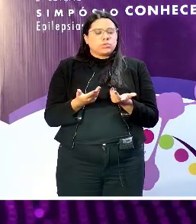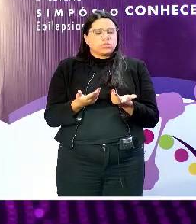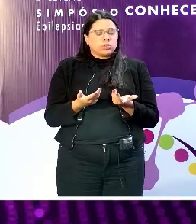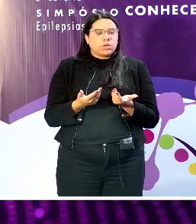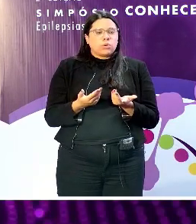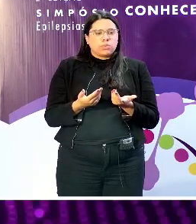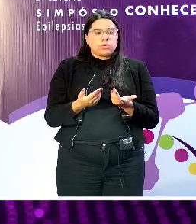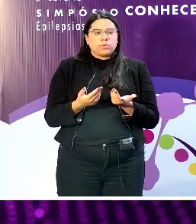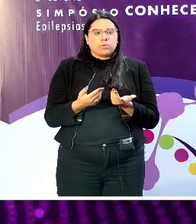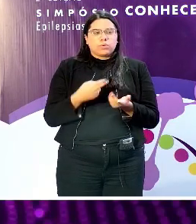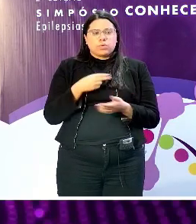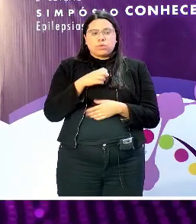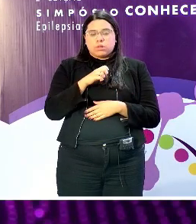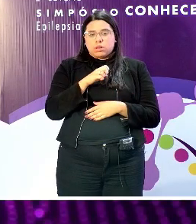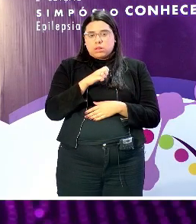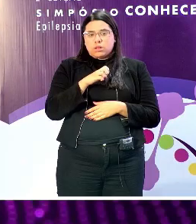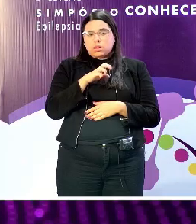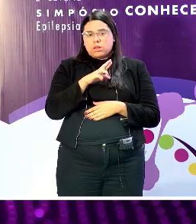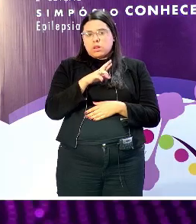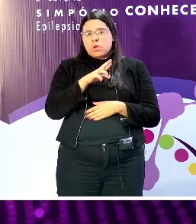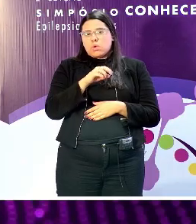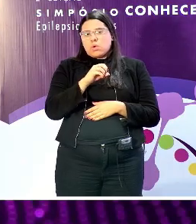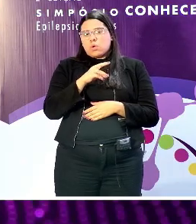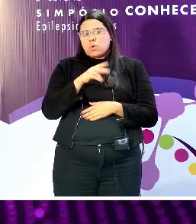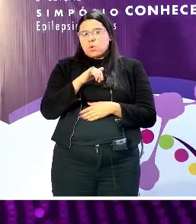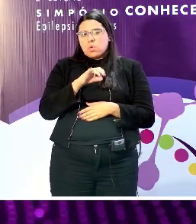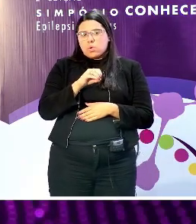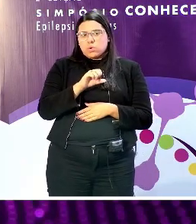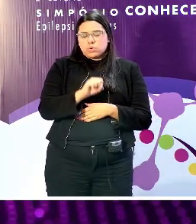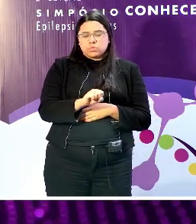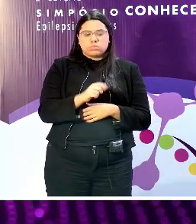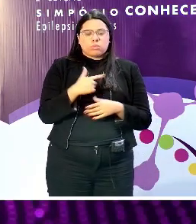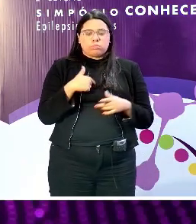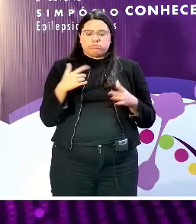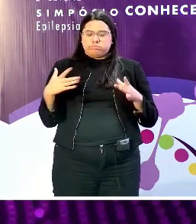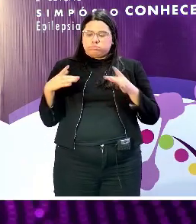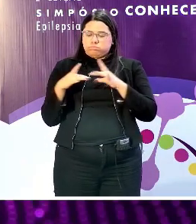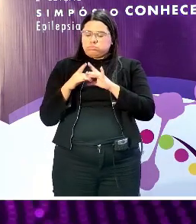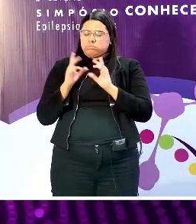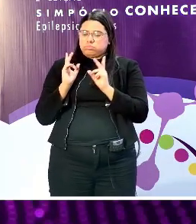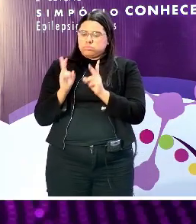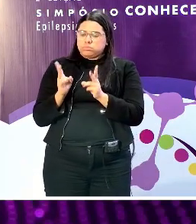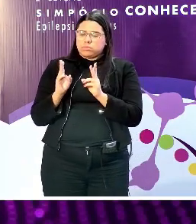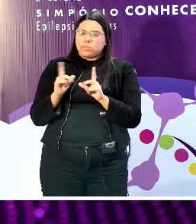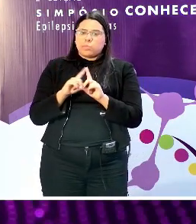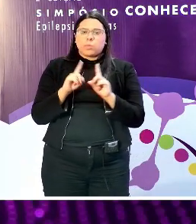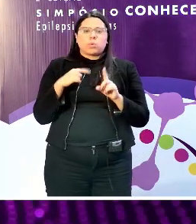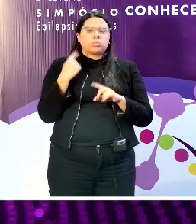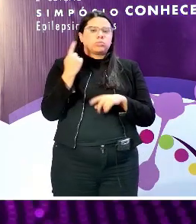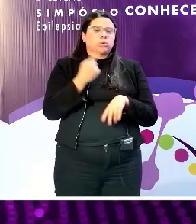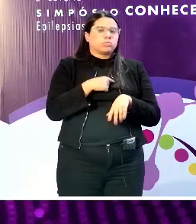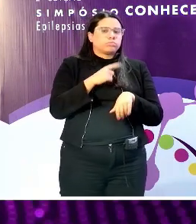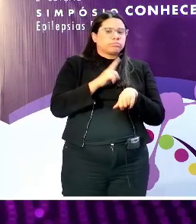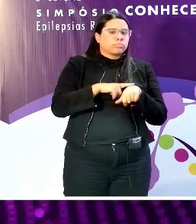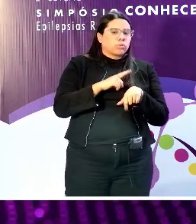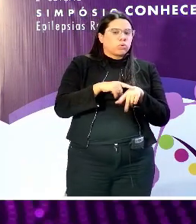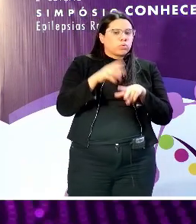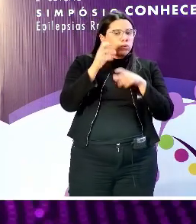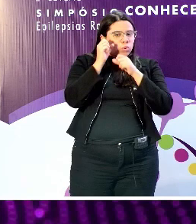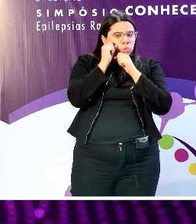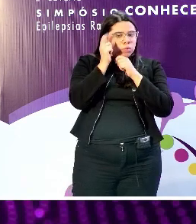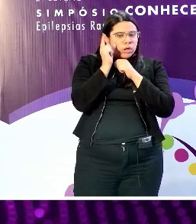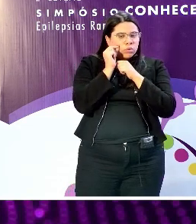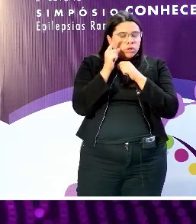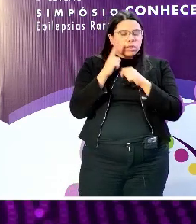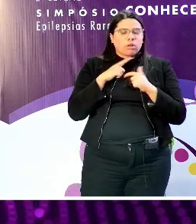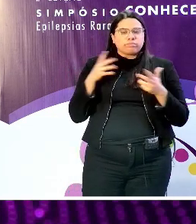estão fazendo redes o tempo inteiro, porque a gente precisa que eles façam essas redes. Mas, quando a gente está dormindo, a gente tem uma baixa nesses